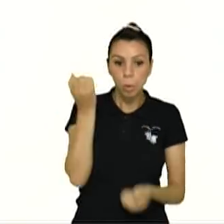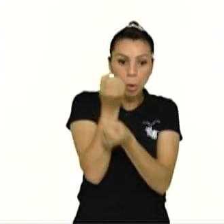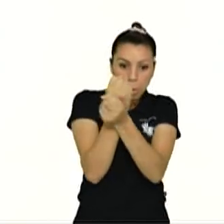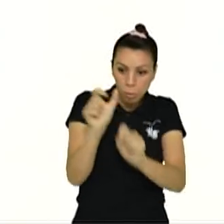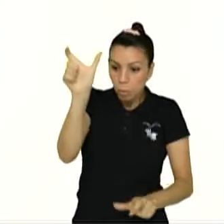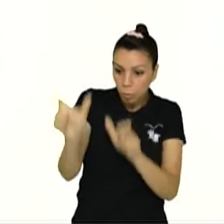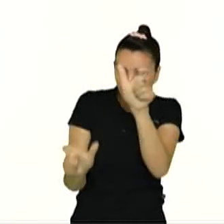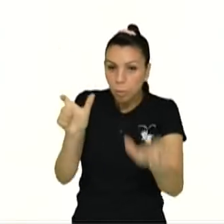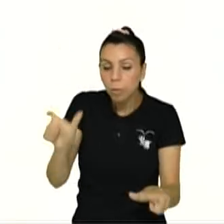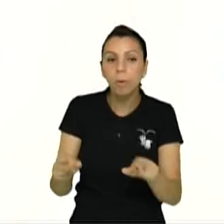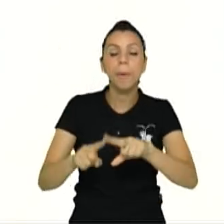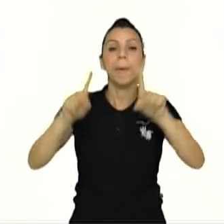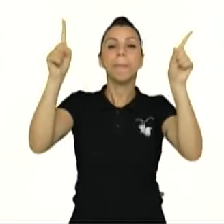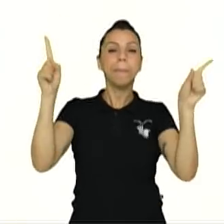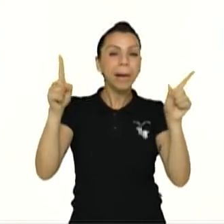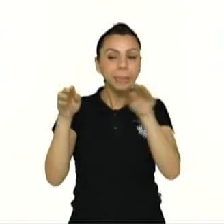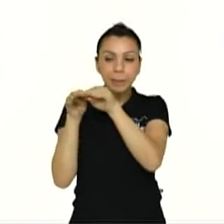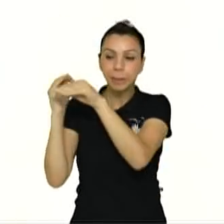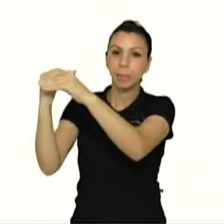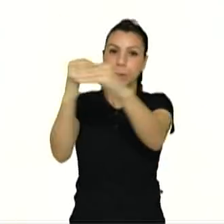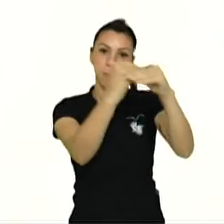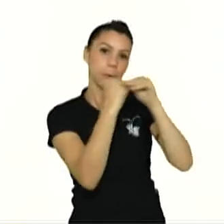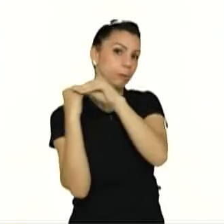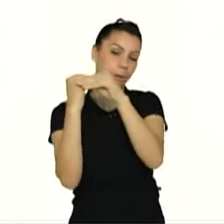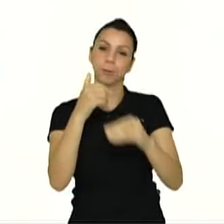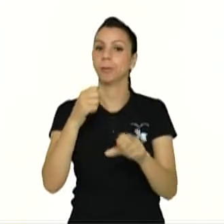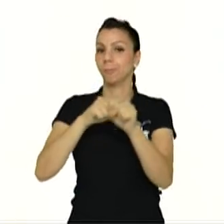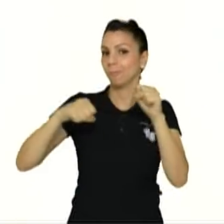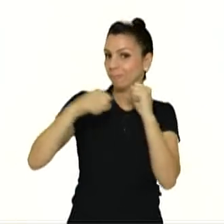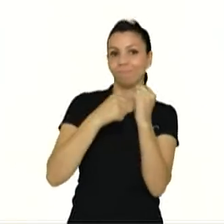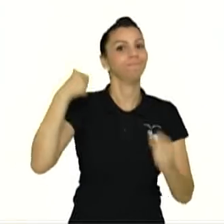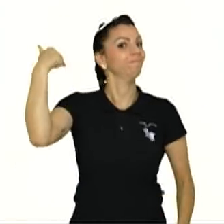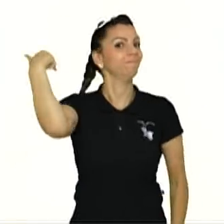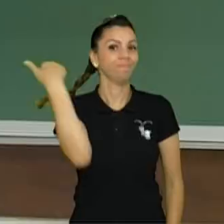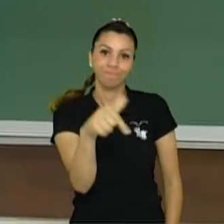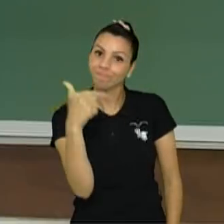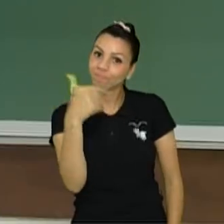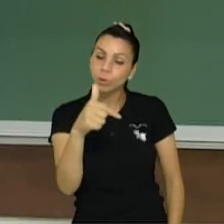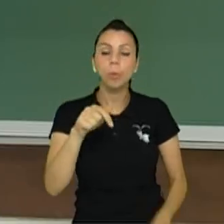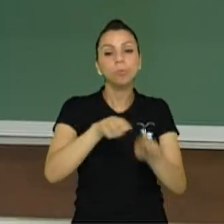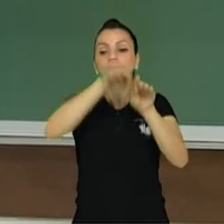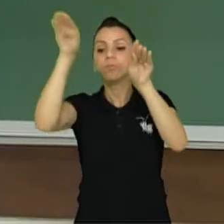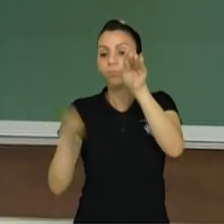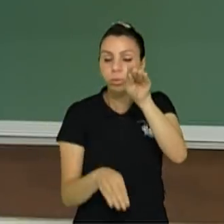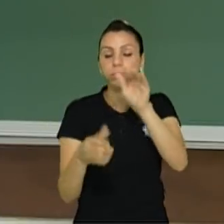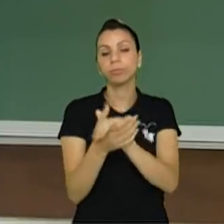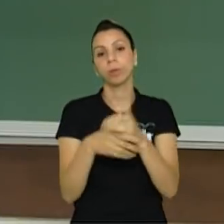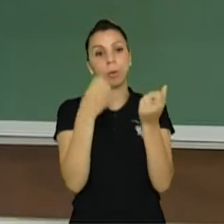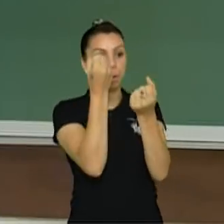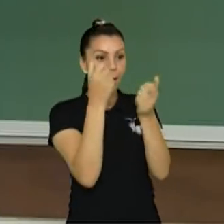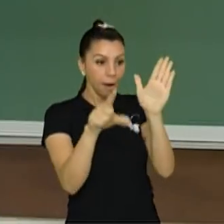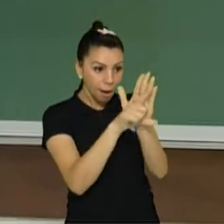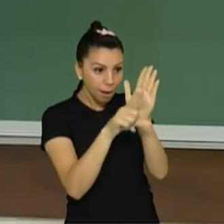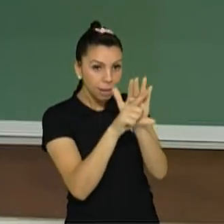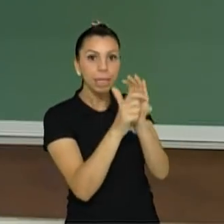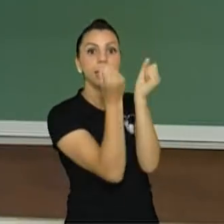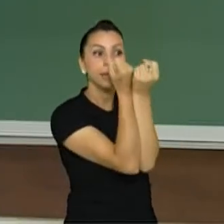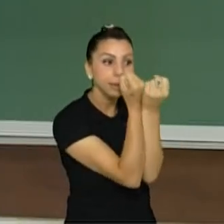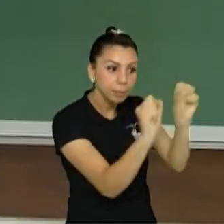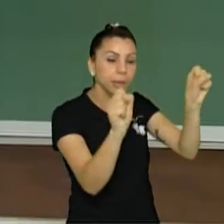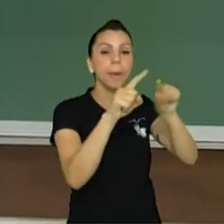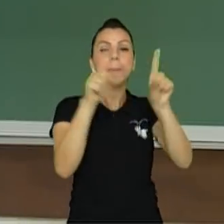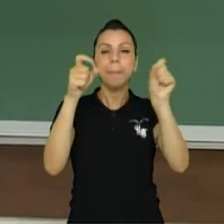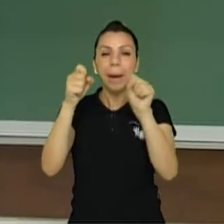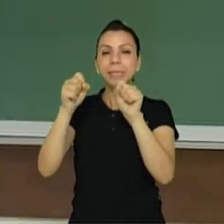mas não a sua igualdade social. A Lei Áurea trouxe a liberdade aos cativos, mas não a sua igualdade